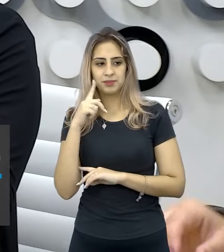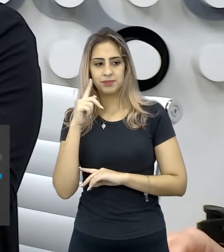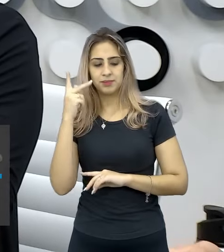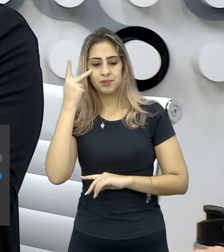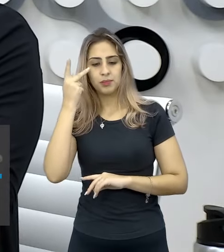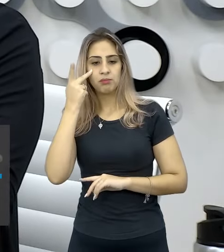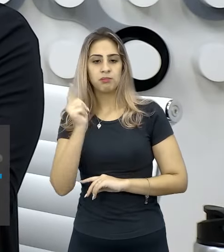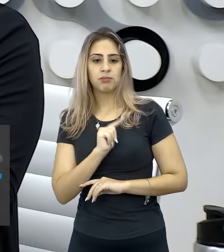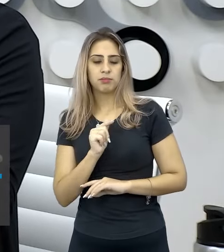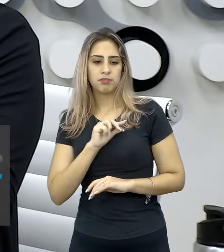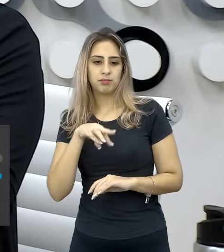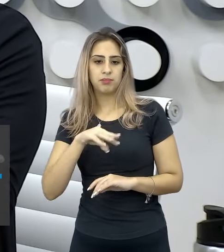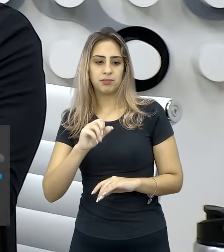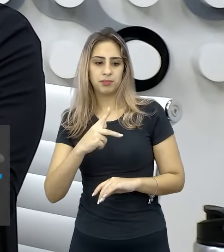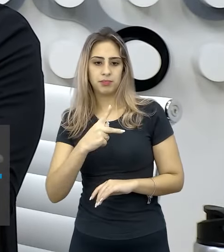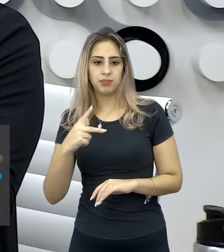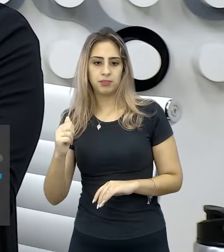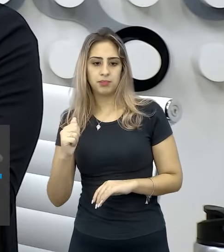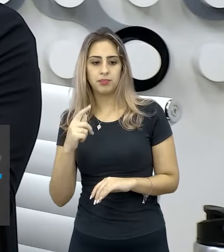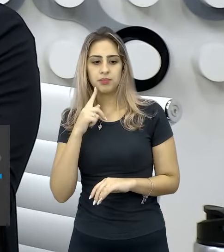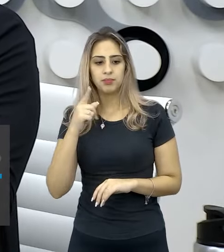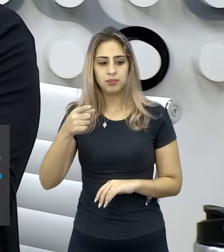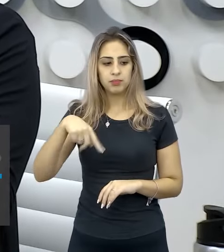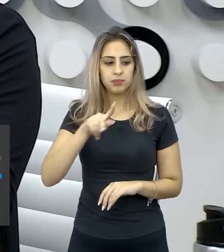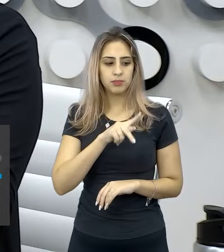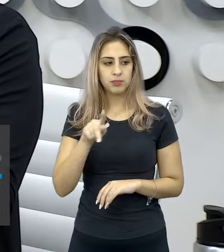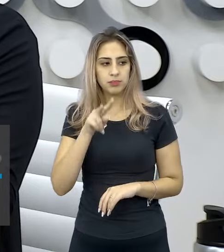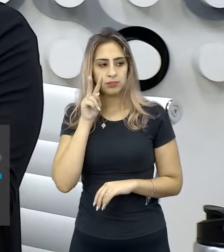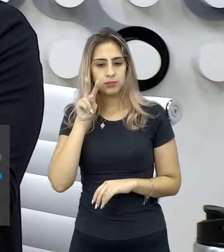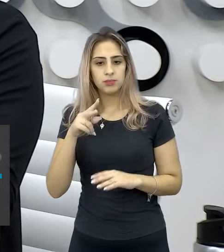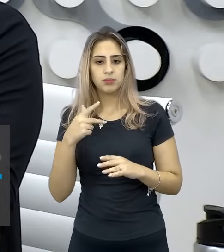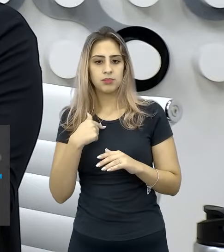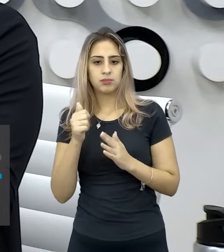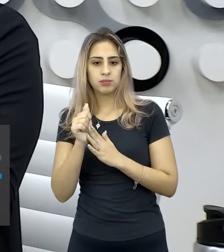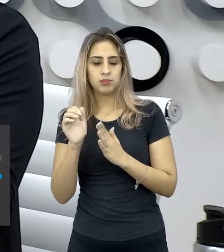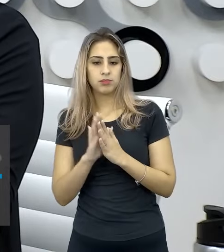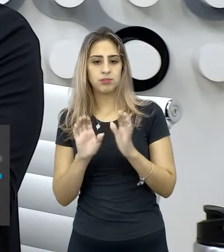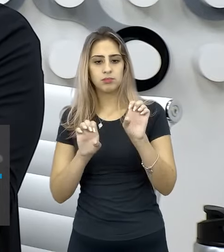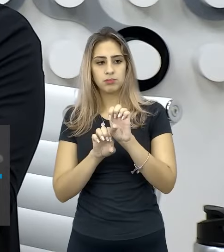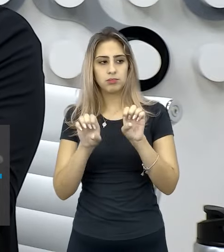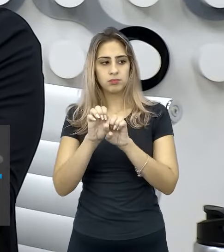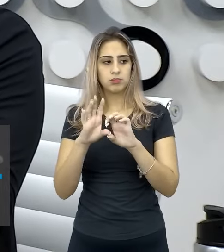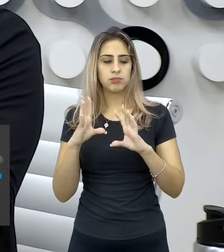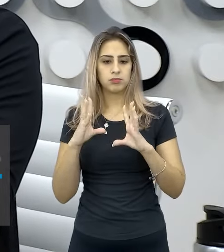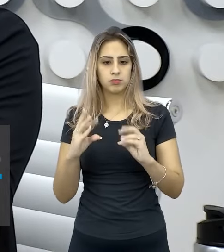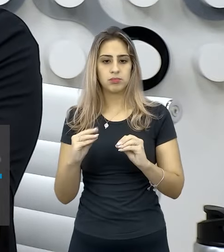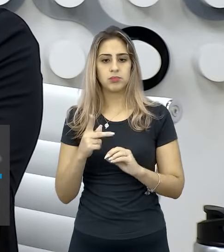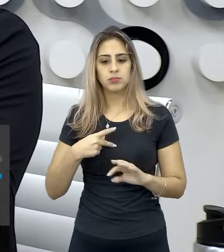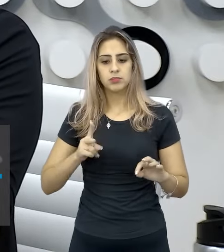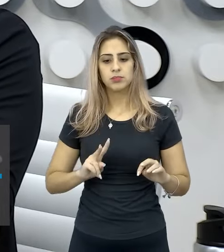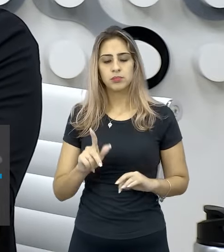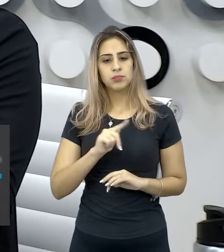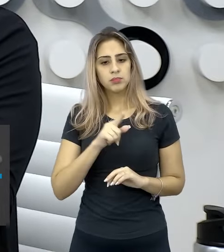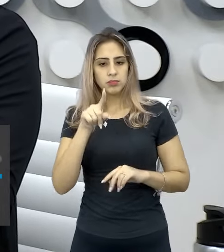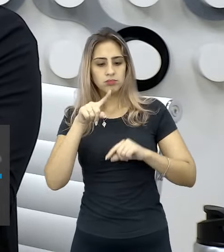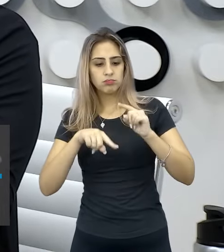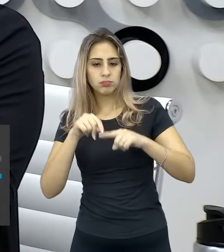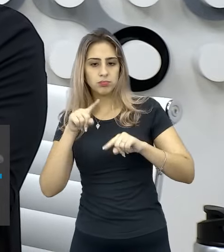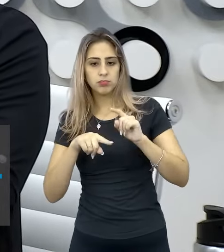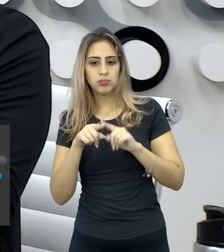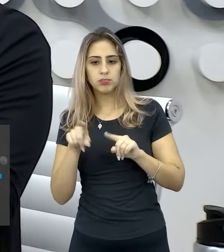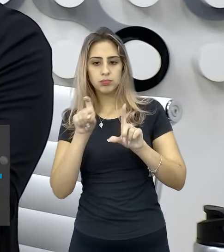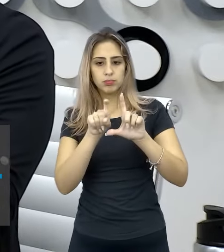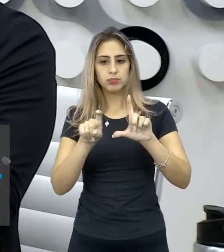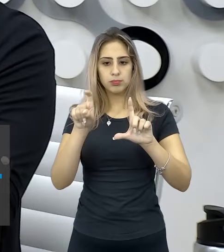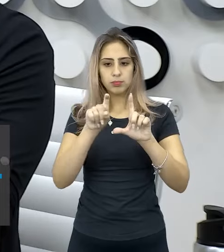o material mapa lá para vocês, os professores, olharem as atividades, a estrutura, tudo, né? E é sempre bom ter esse material